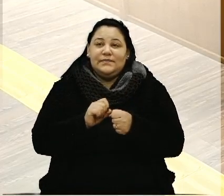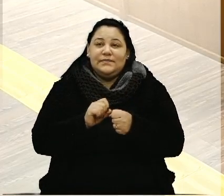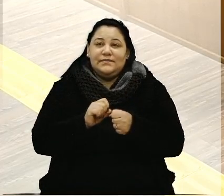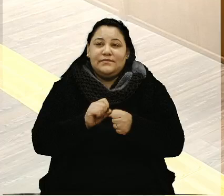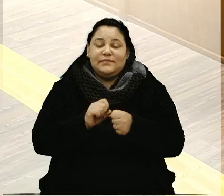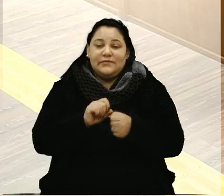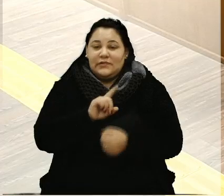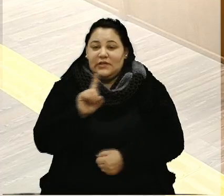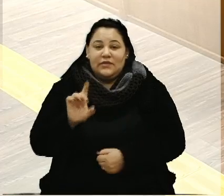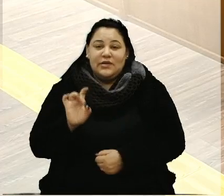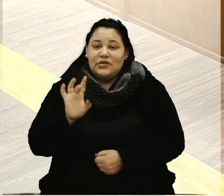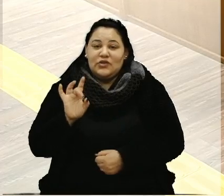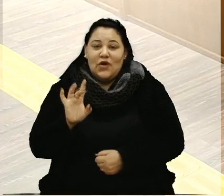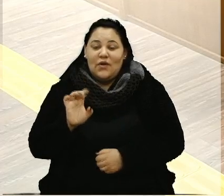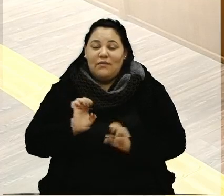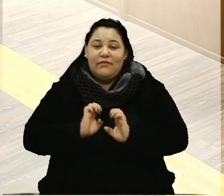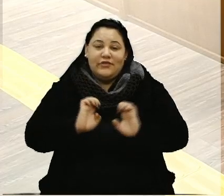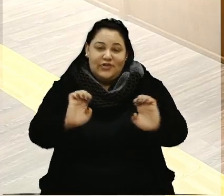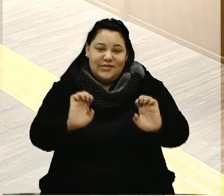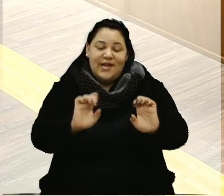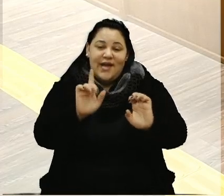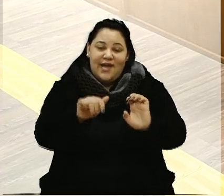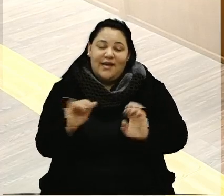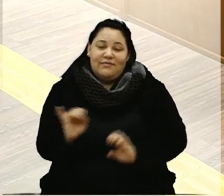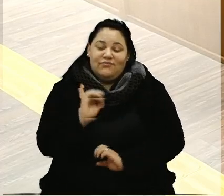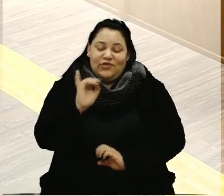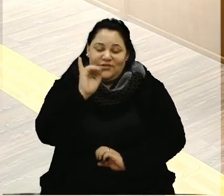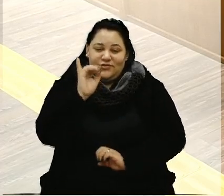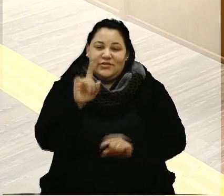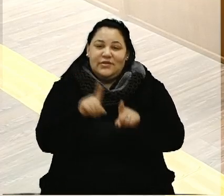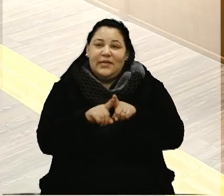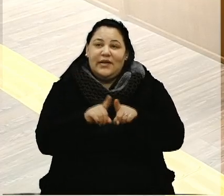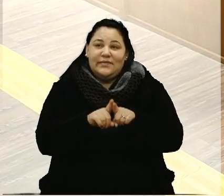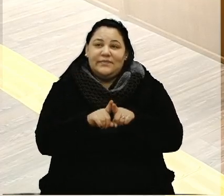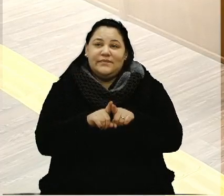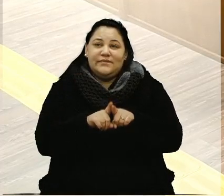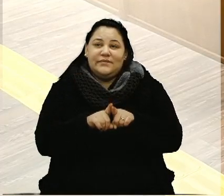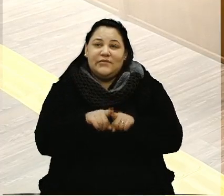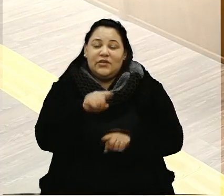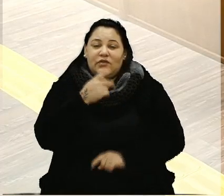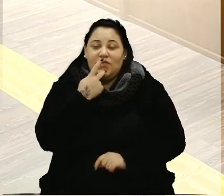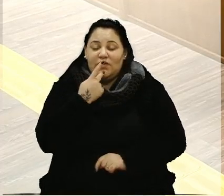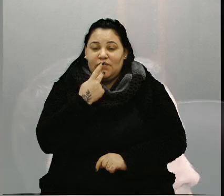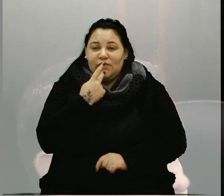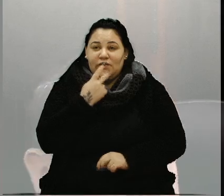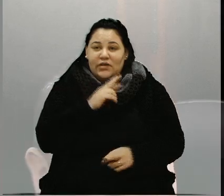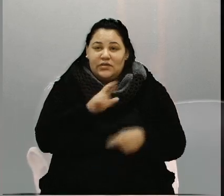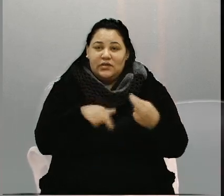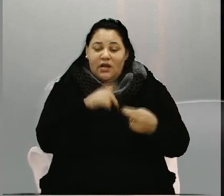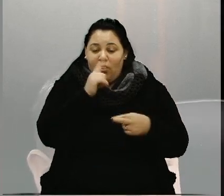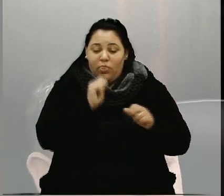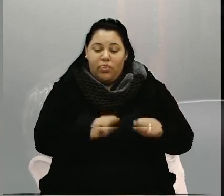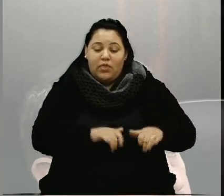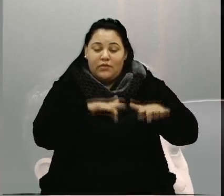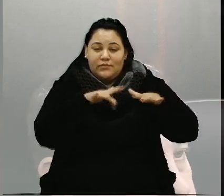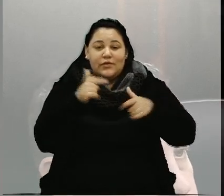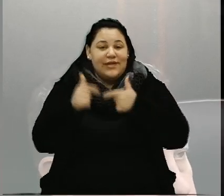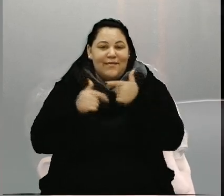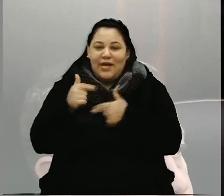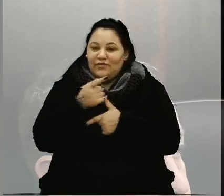só evangelizar, né? Isso é importante. É o que tu disseste, que foi a questão das enchentes, o trabalho que vocês